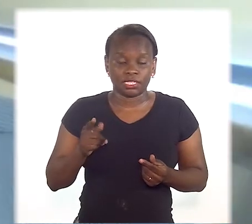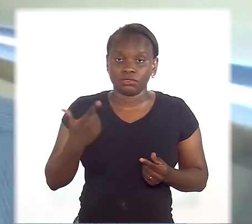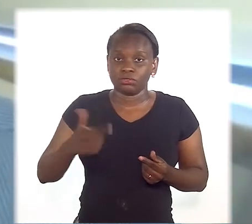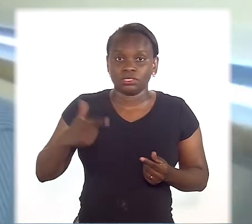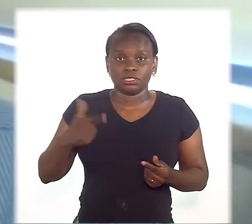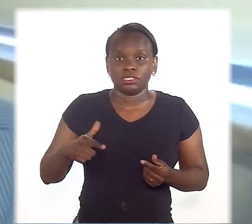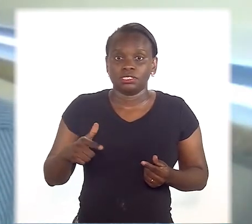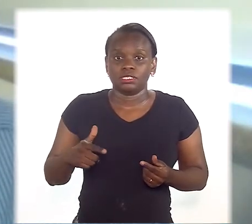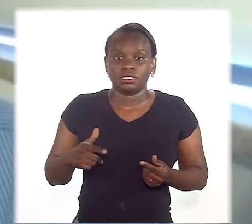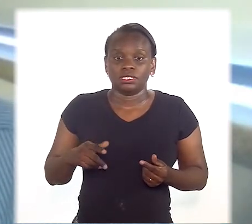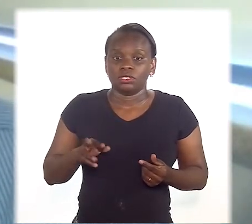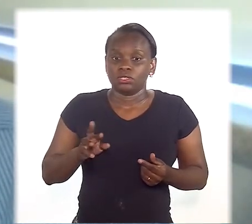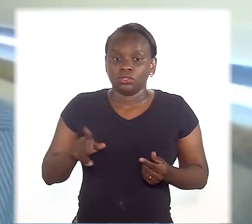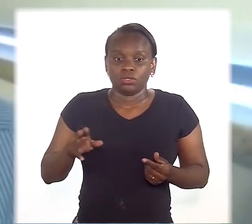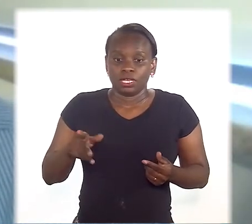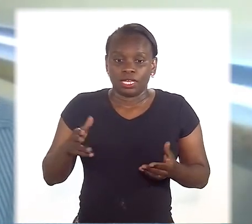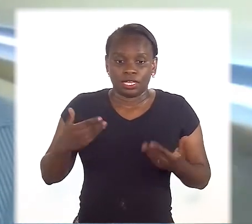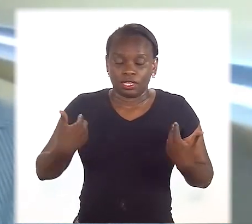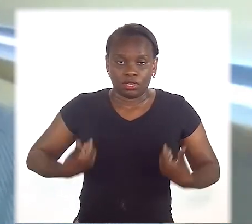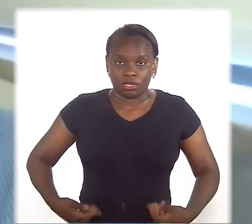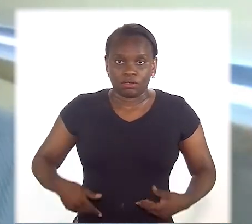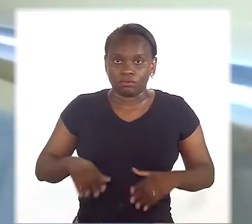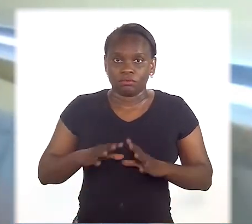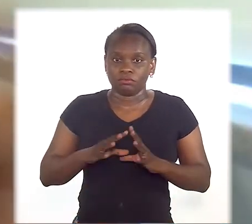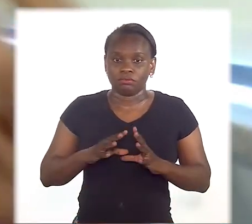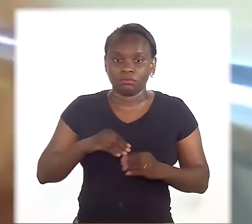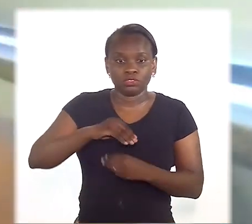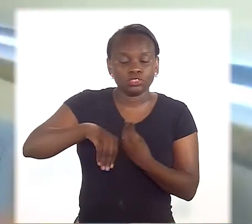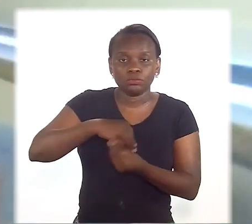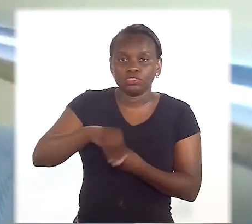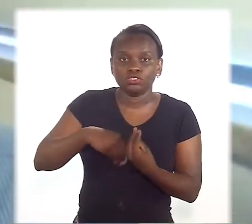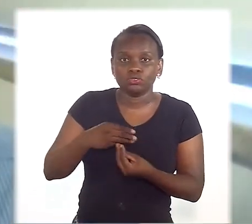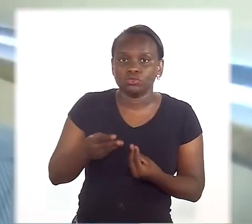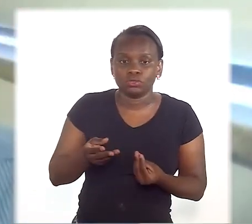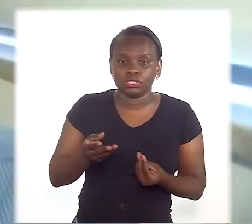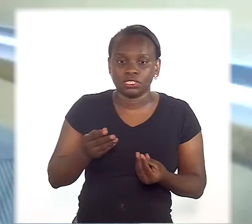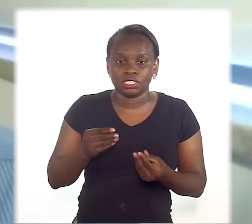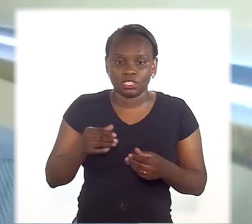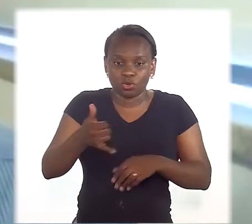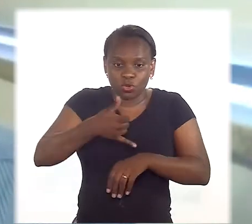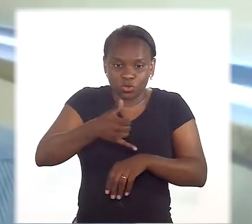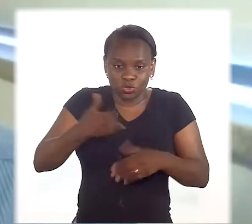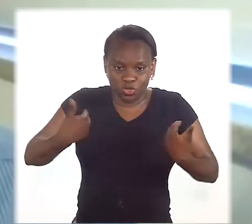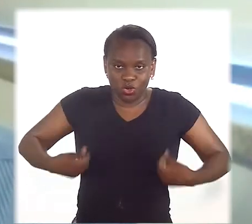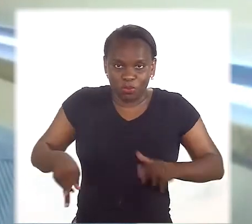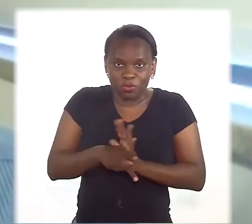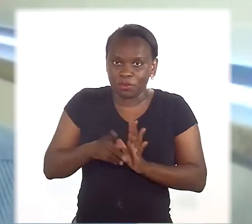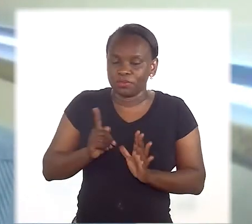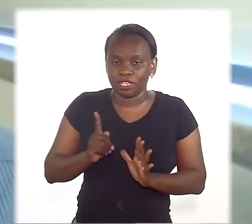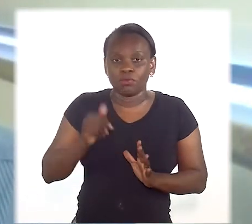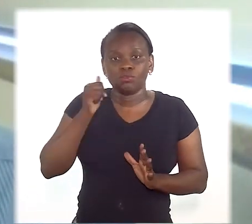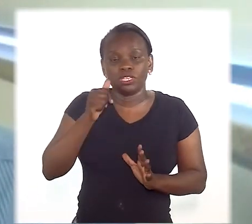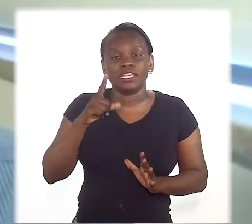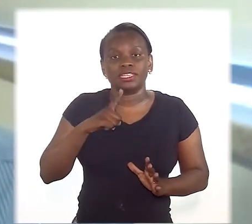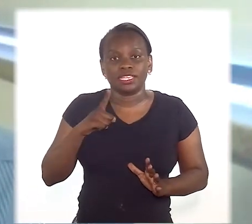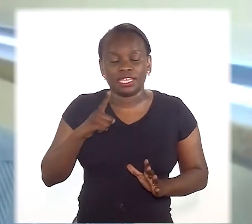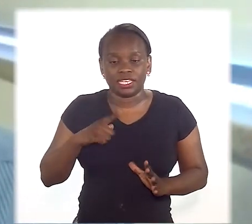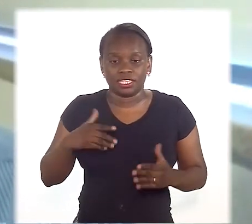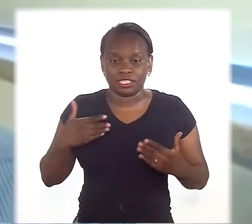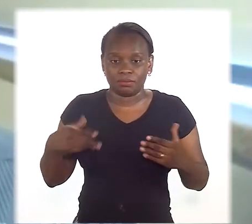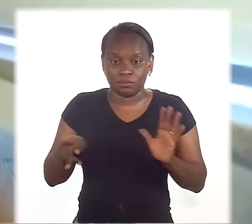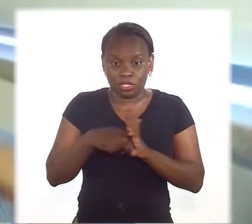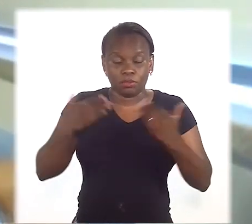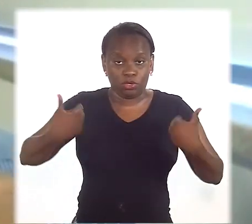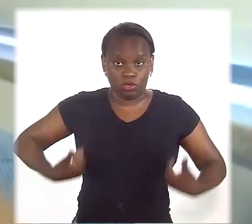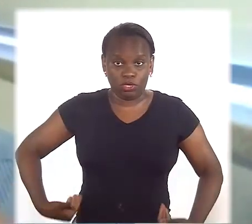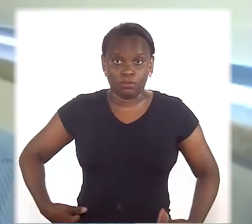que ela não é lipofílica, portanto, ela não se miscui nos tecidos gordurosos. E a mulher tem,